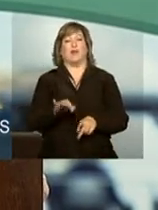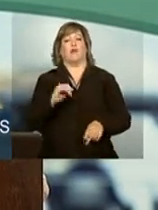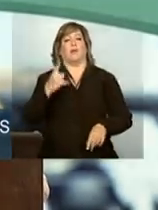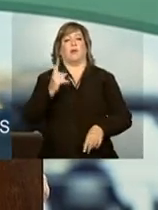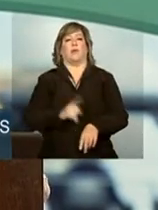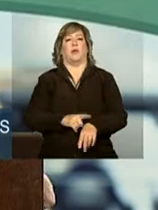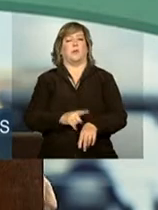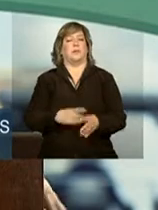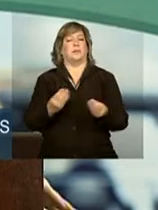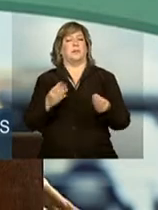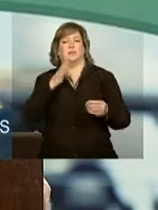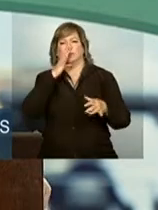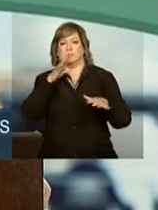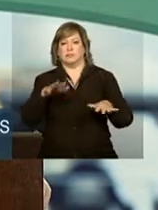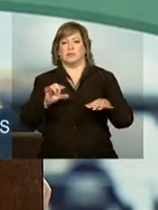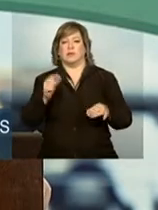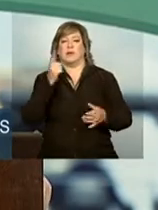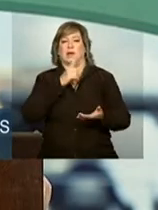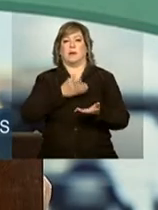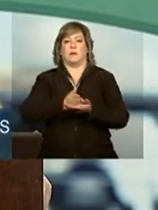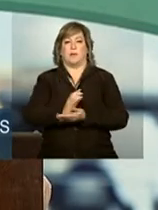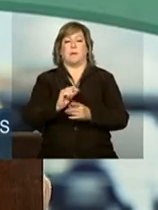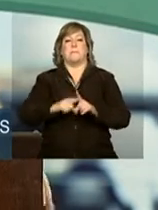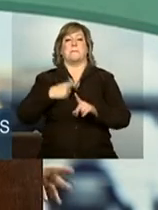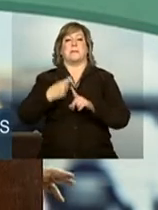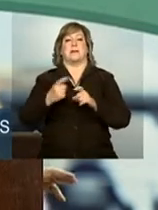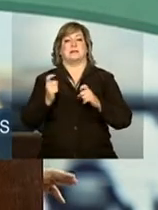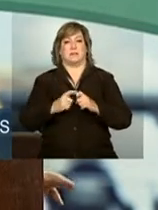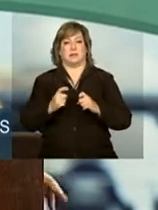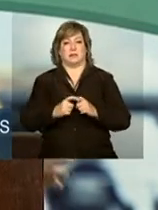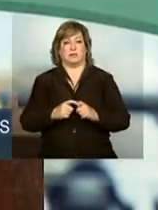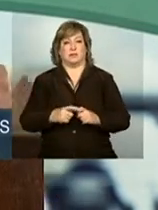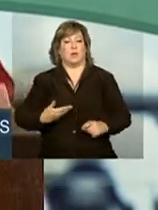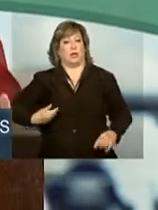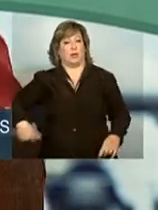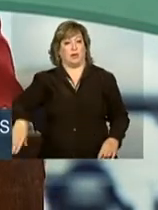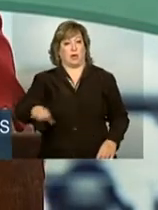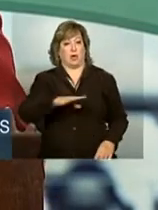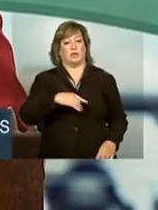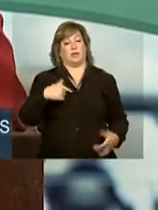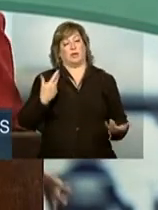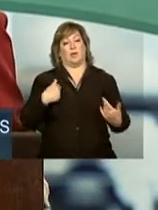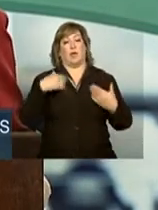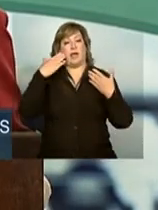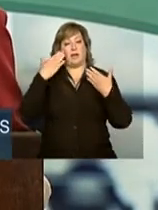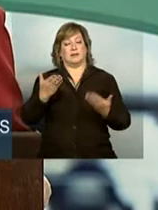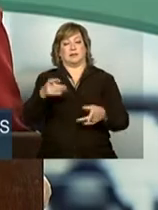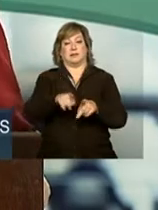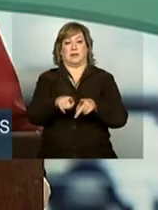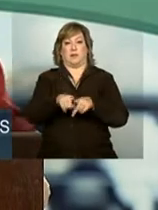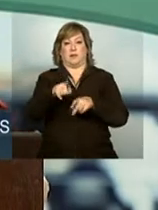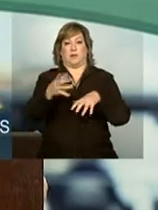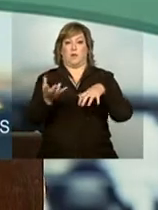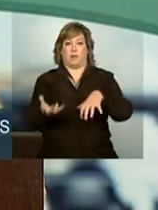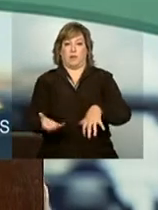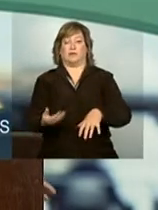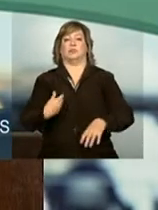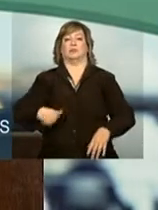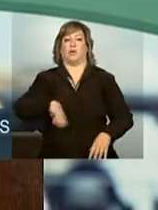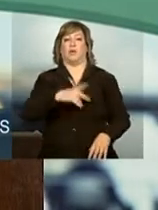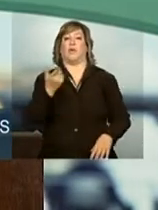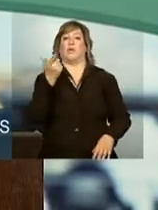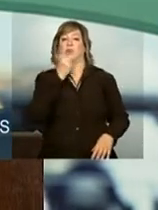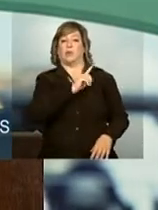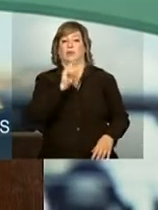momento excepcional a aprovação dos mais médicos. Nós, e aí eu agradeço também ao Congresso, nós